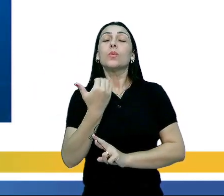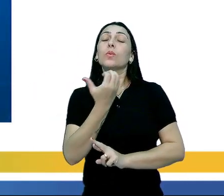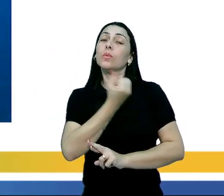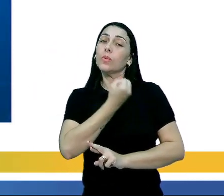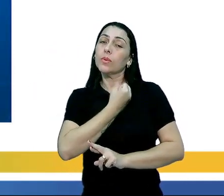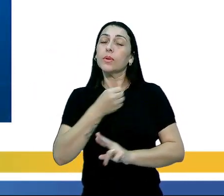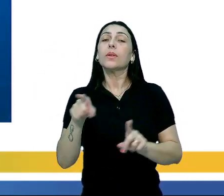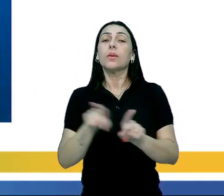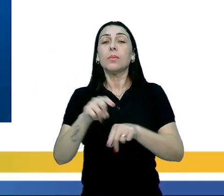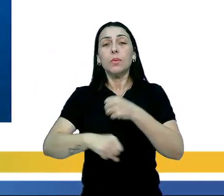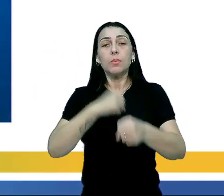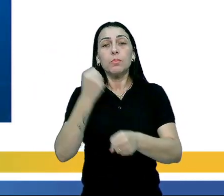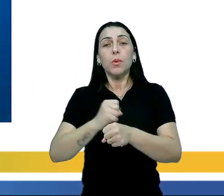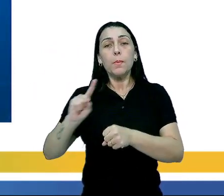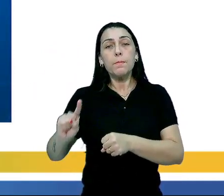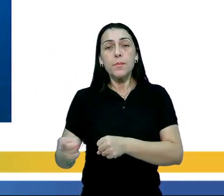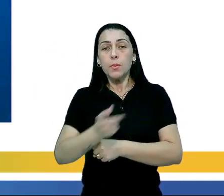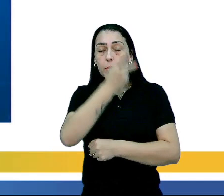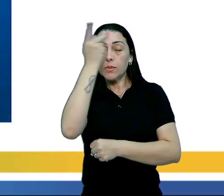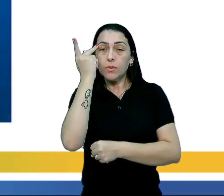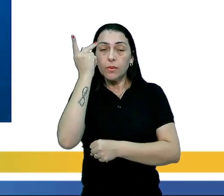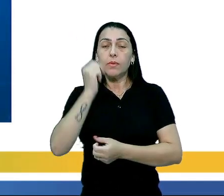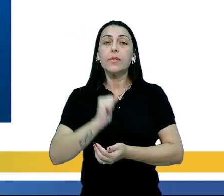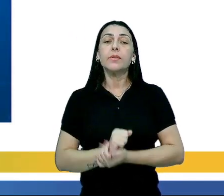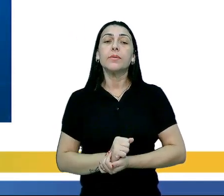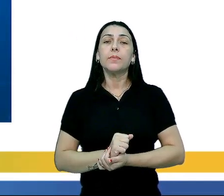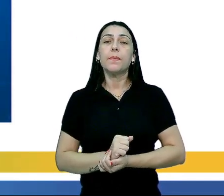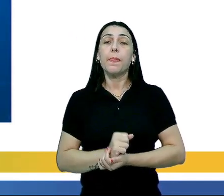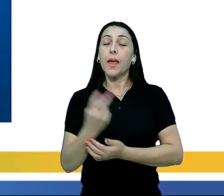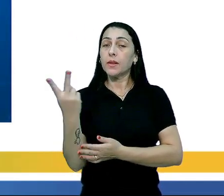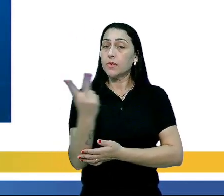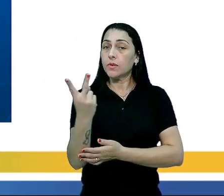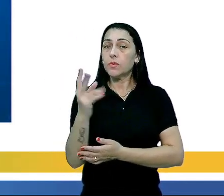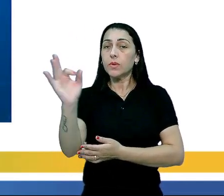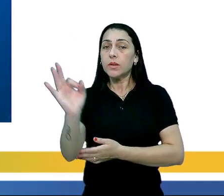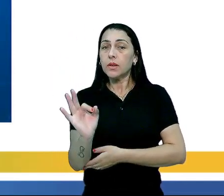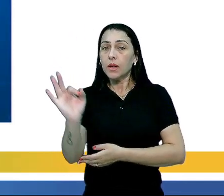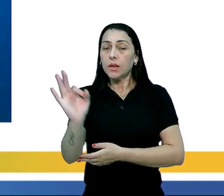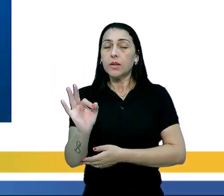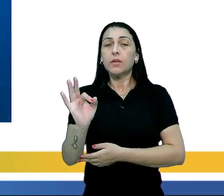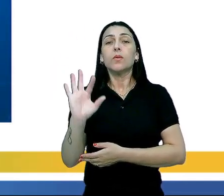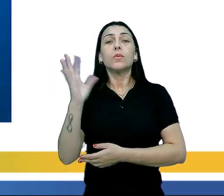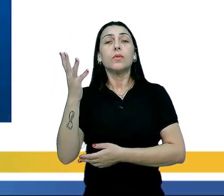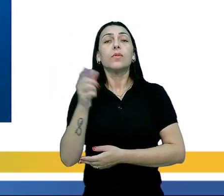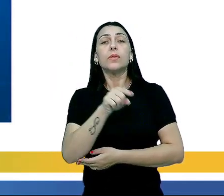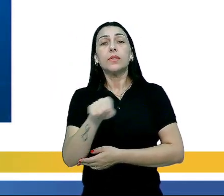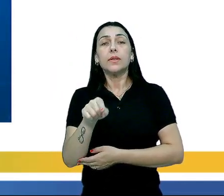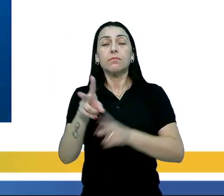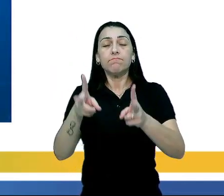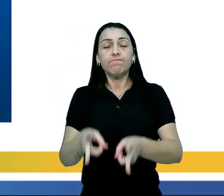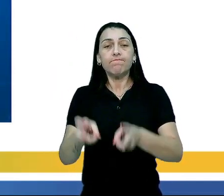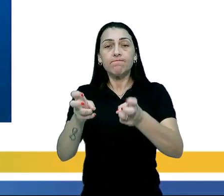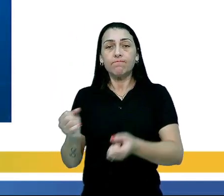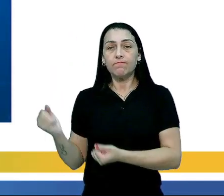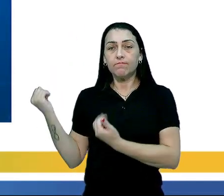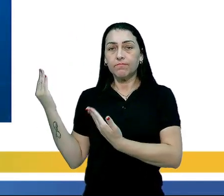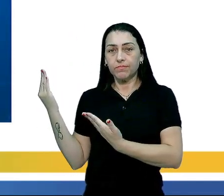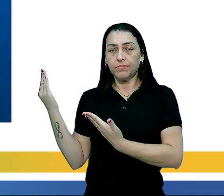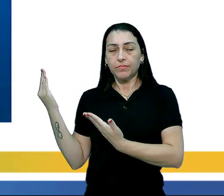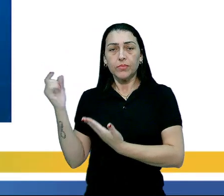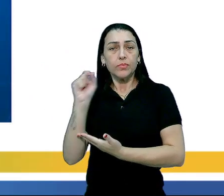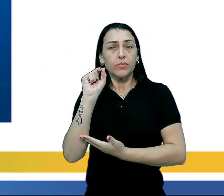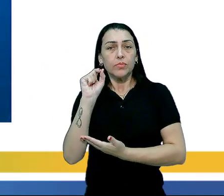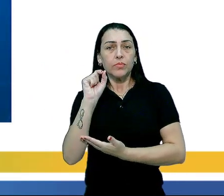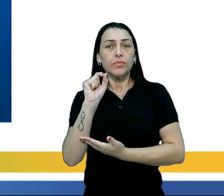anuais também por 1.000 habitantes. Essas duas taxas vão gerar, conforme vocês vão observar no slide, o